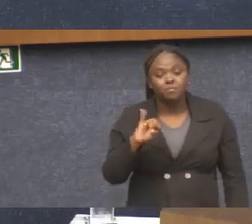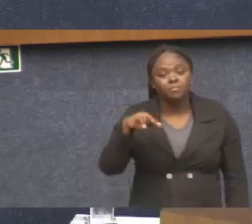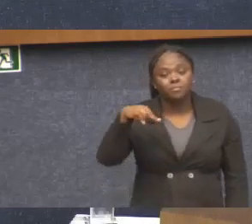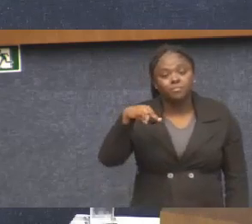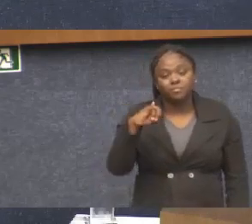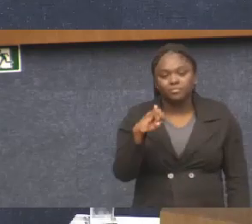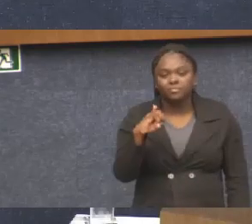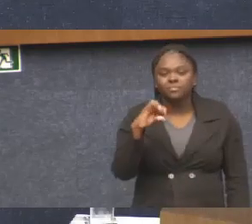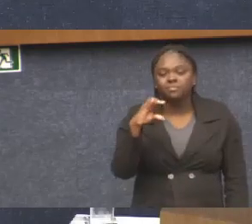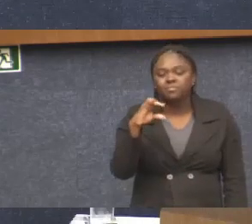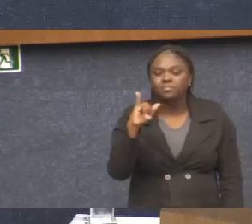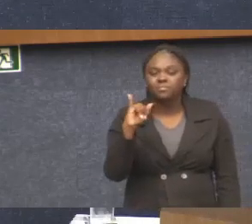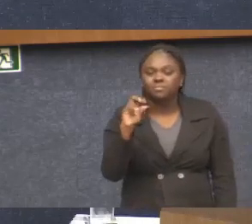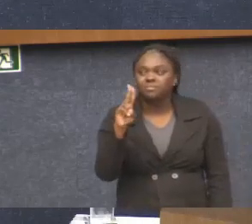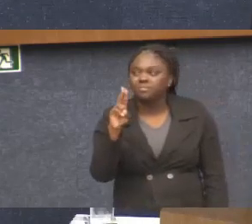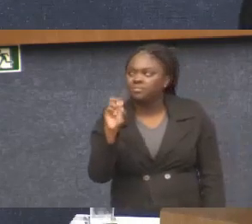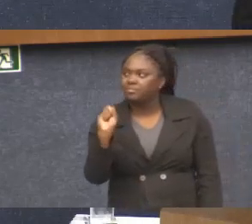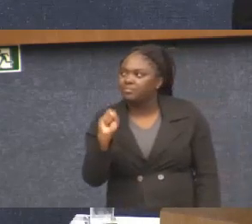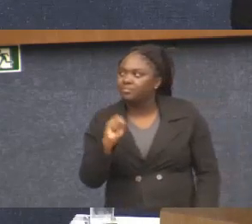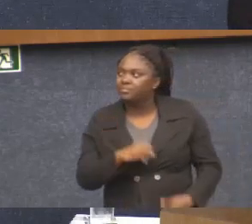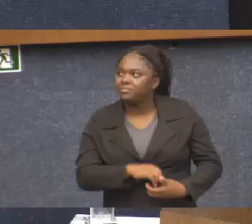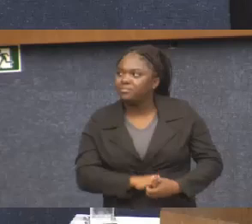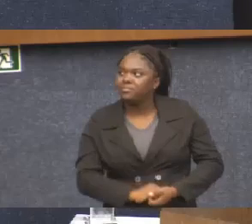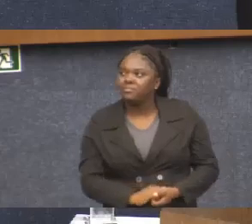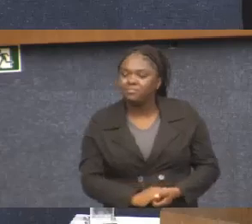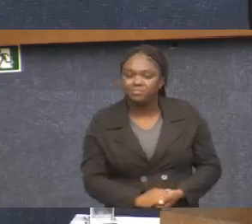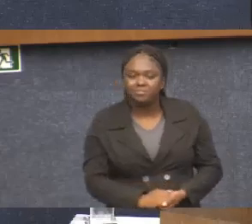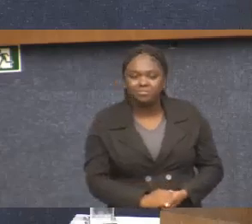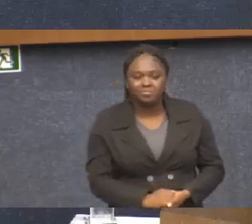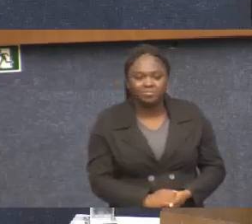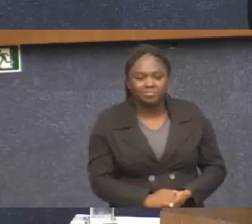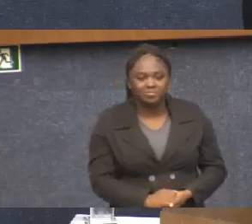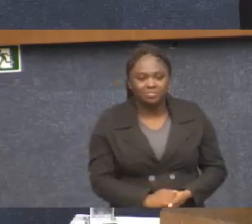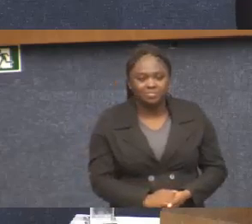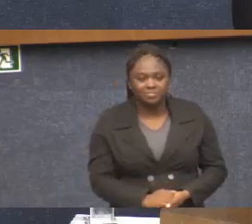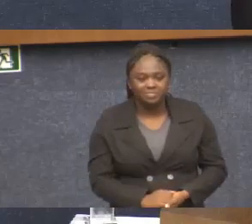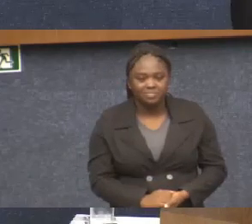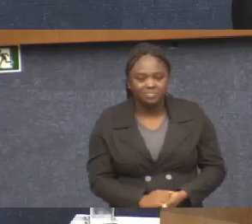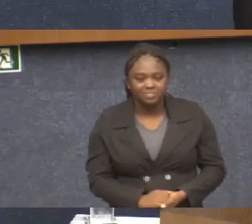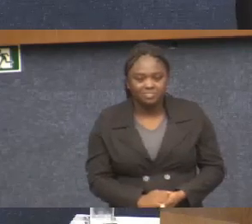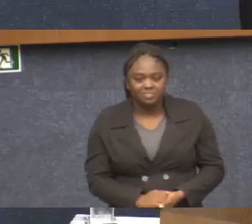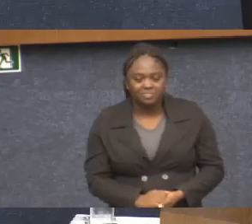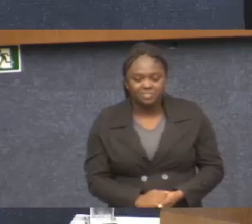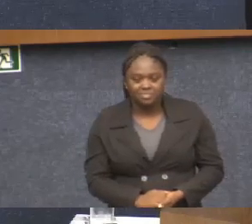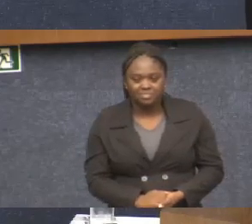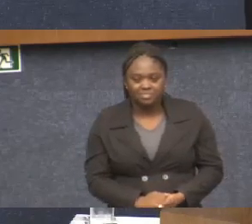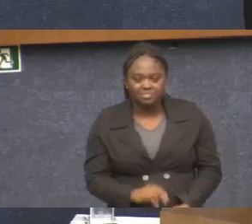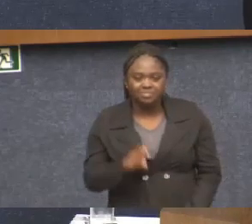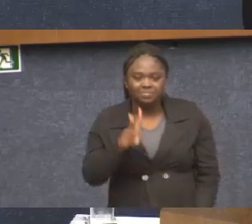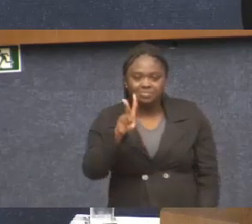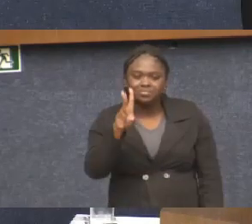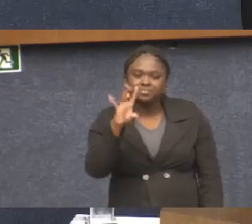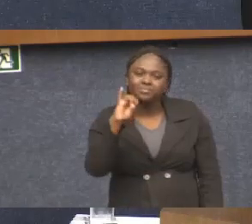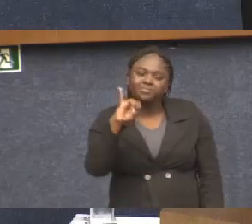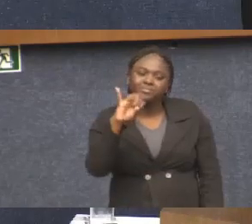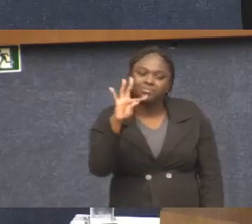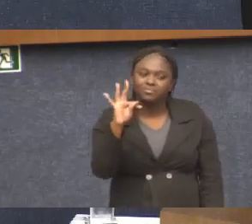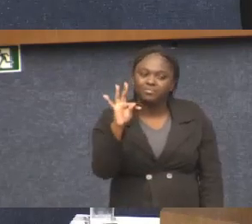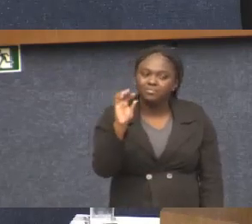escalar e sentir que o caminho te fortaleceu. É sobre ser abrigo e também ter morado em